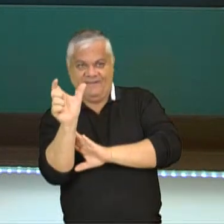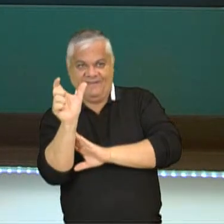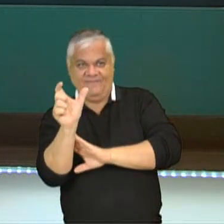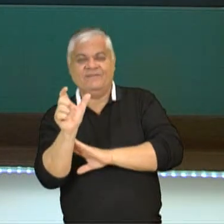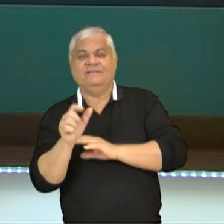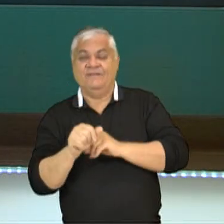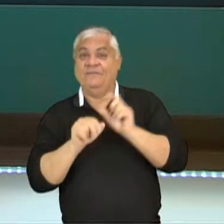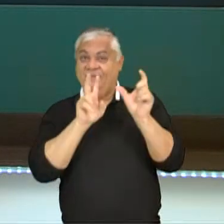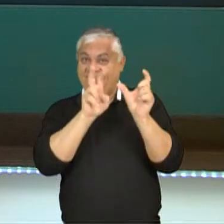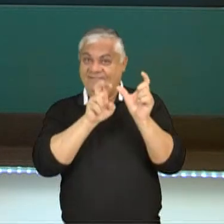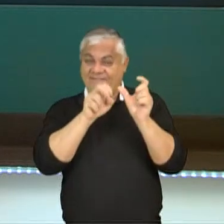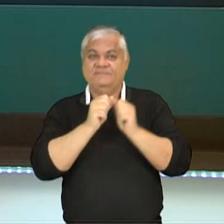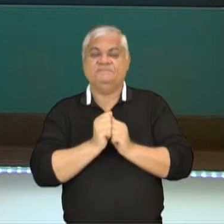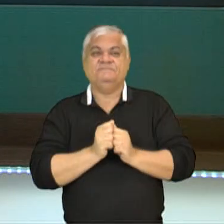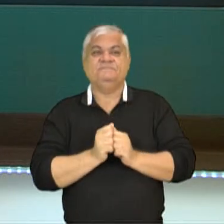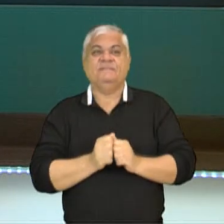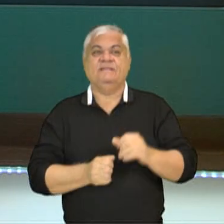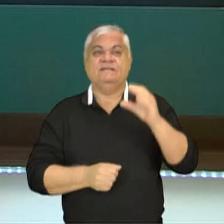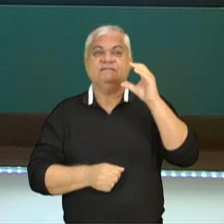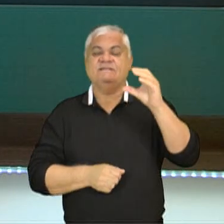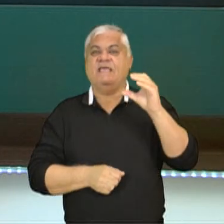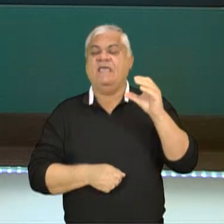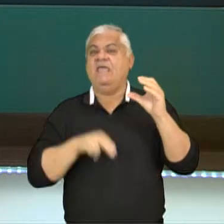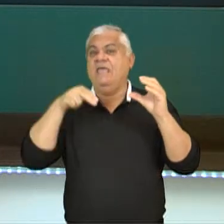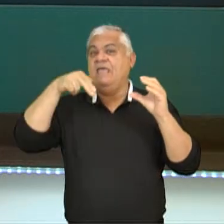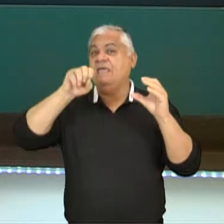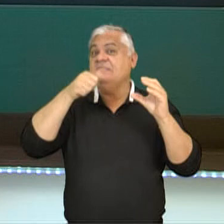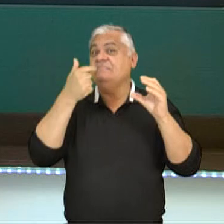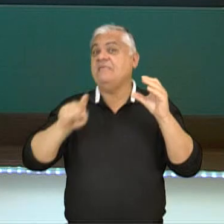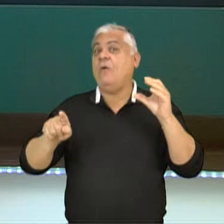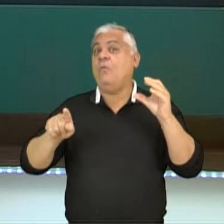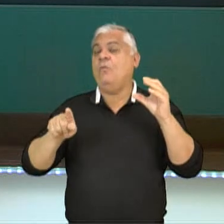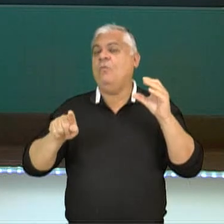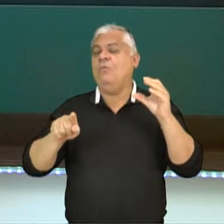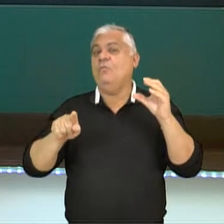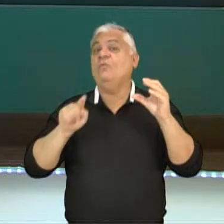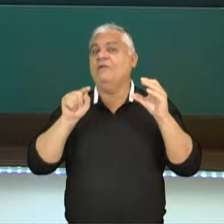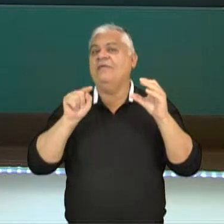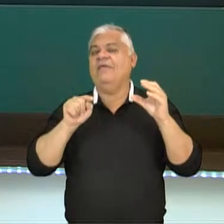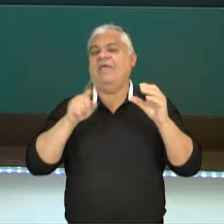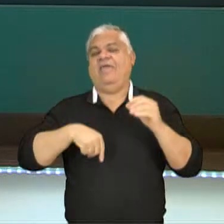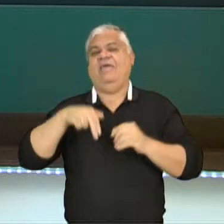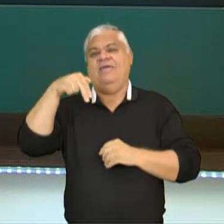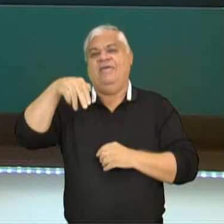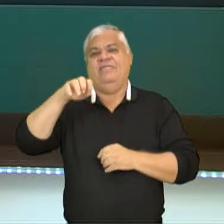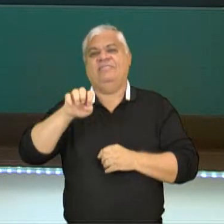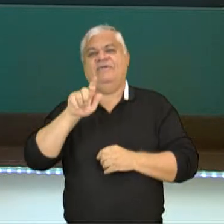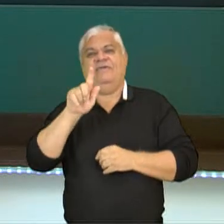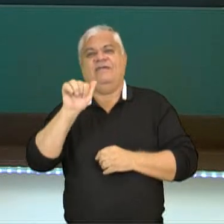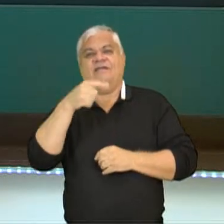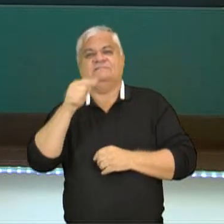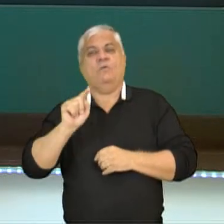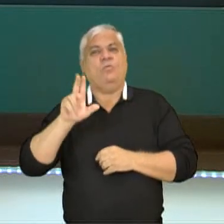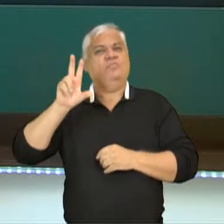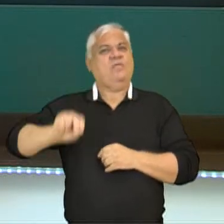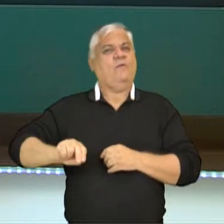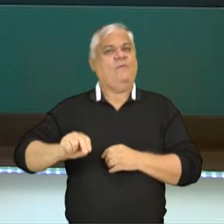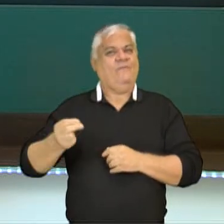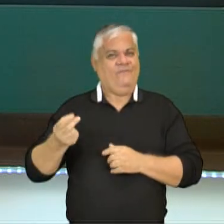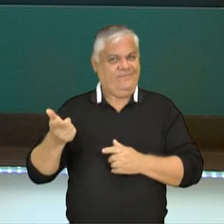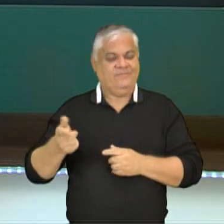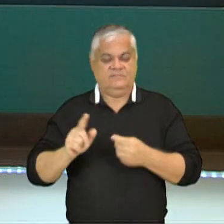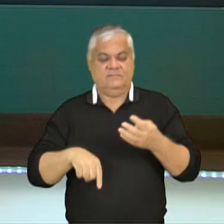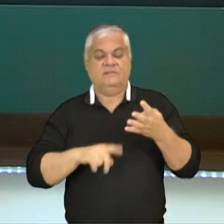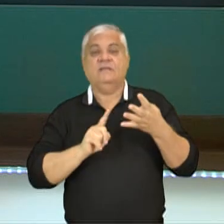né, de dúvida. Na letra C, não tinha pensado nisso. Temos um advérbio de negação. A palavra não nega,